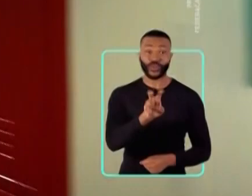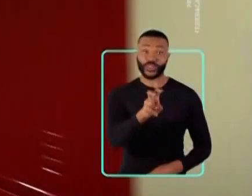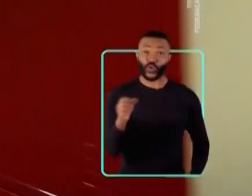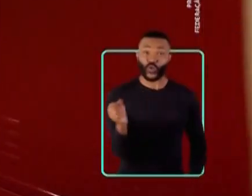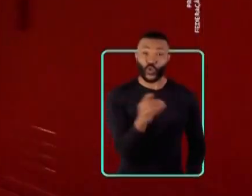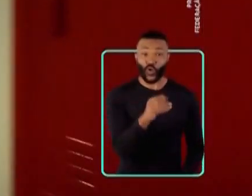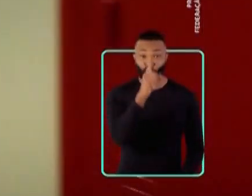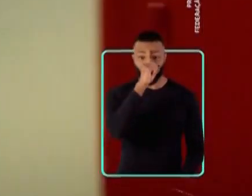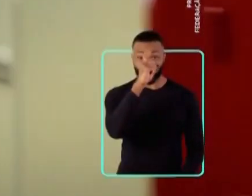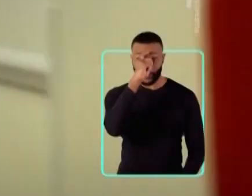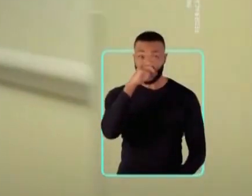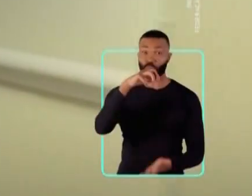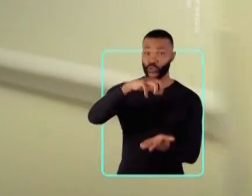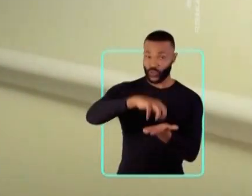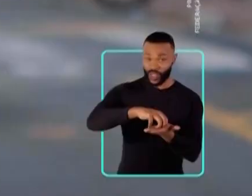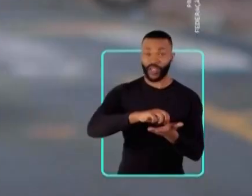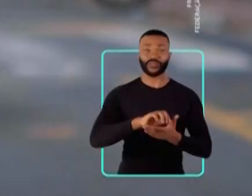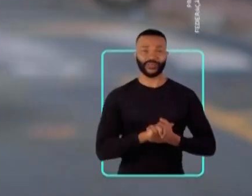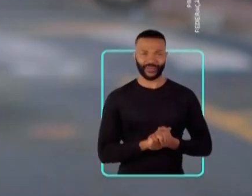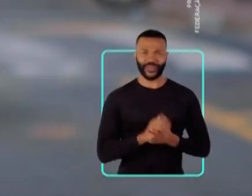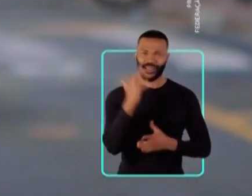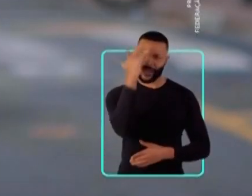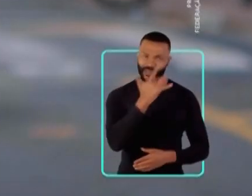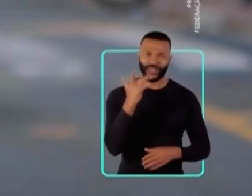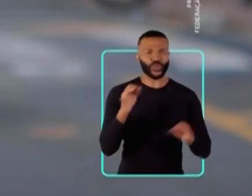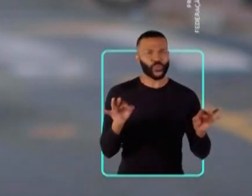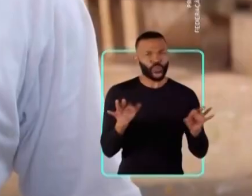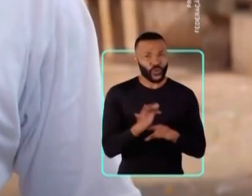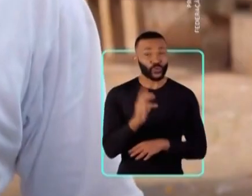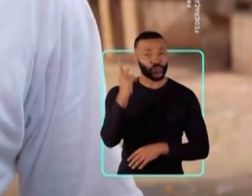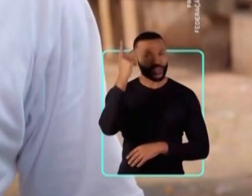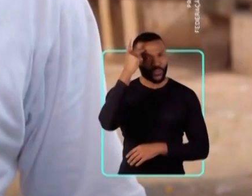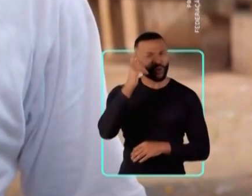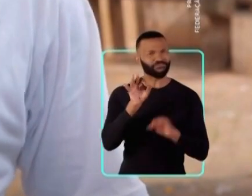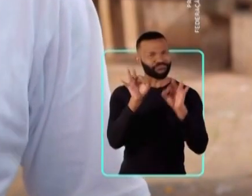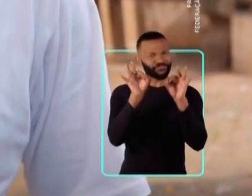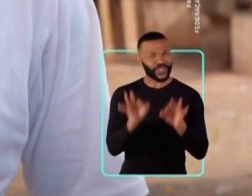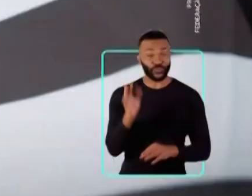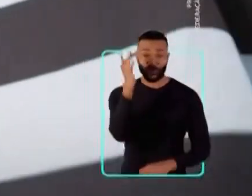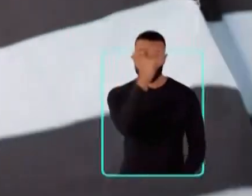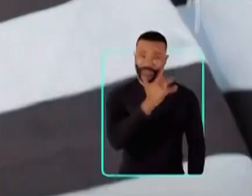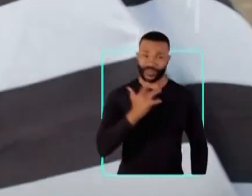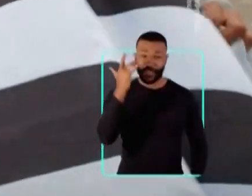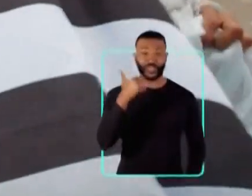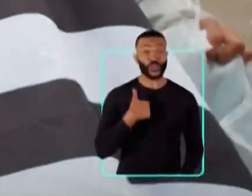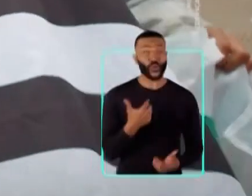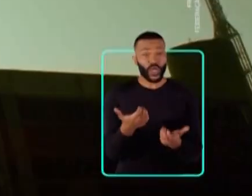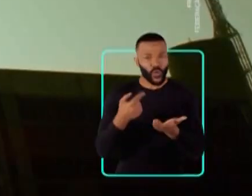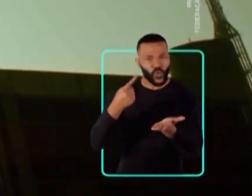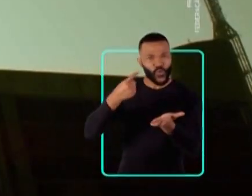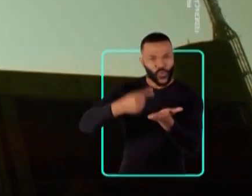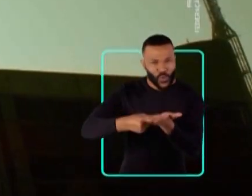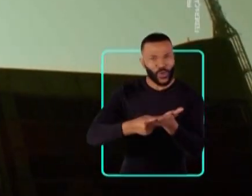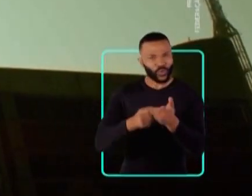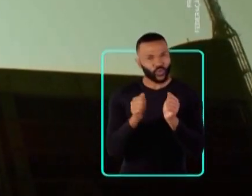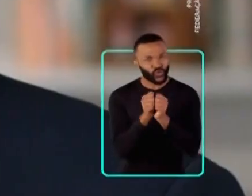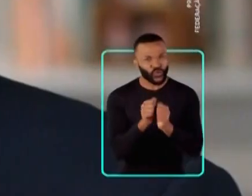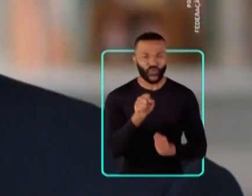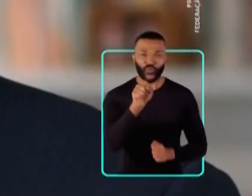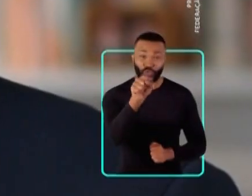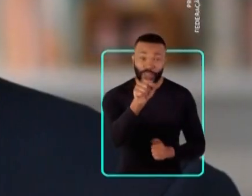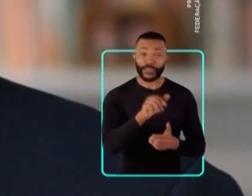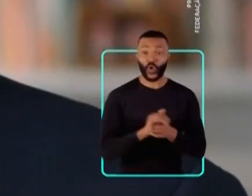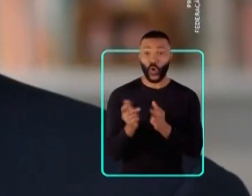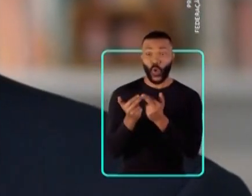5 novos hospitais regionais. O Haddad está pronto para São Paulo. Não tem dúvida, é Haddad. Quero fazer um compromisso de honra com você.